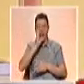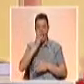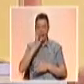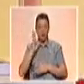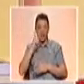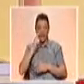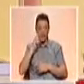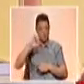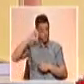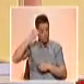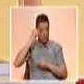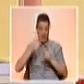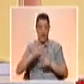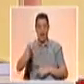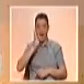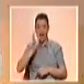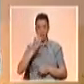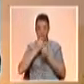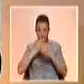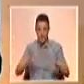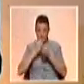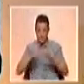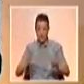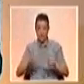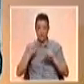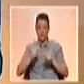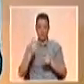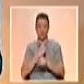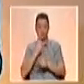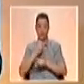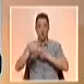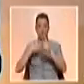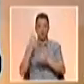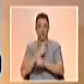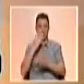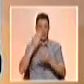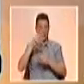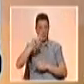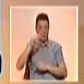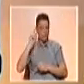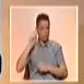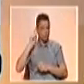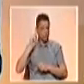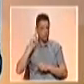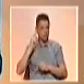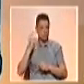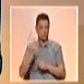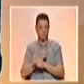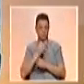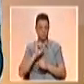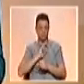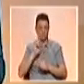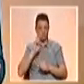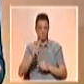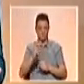água. Desperdiçamos imensa água nessas coisas. E há outra coisa que também é muito importante, que é a lavagem, que às vezes acontece nas nossas casas, mas nós